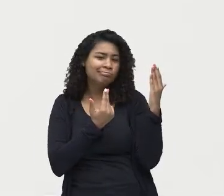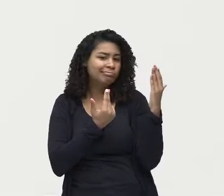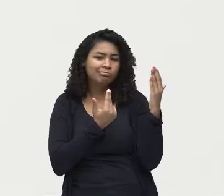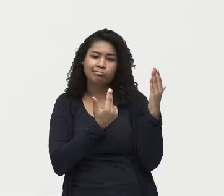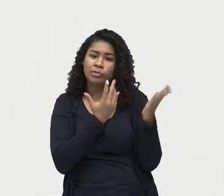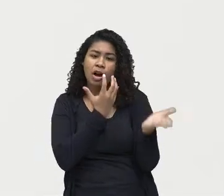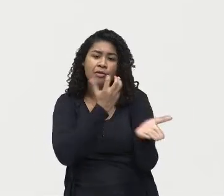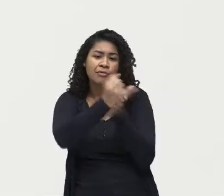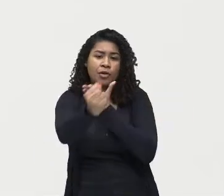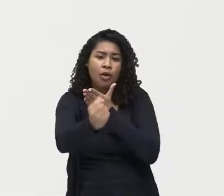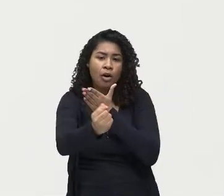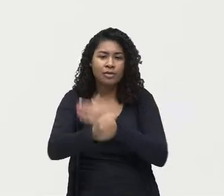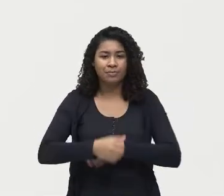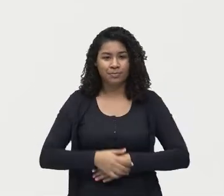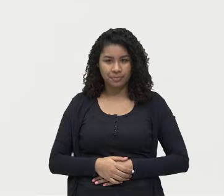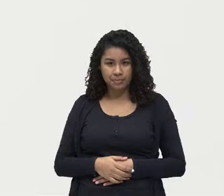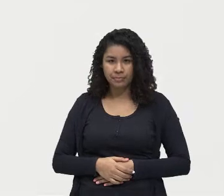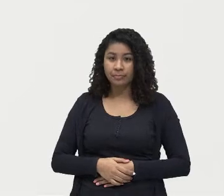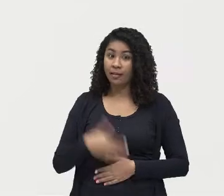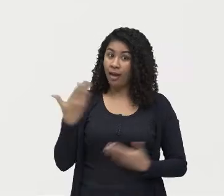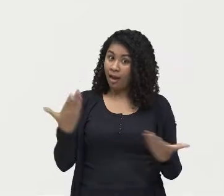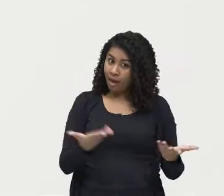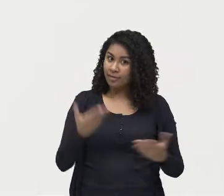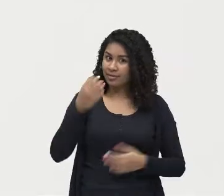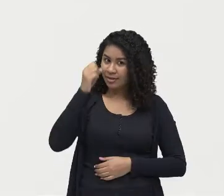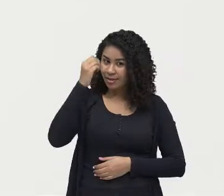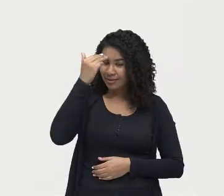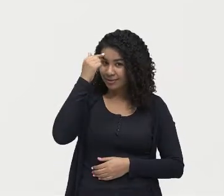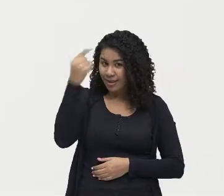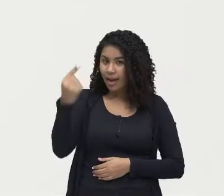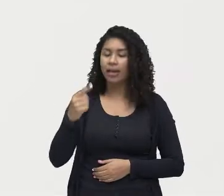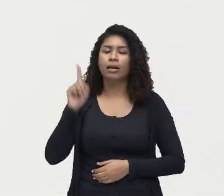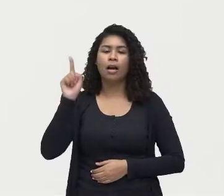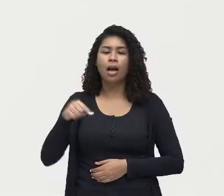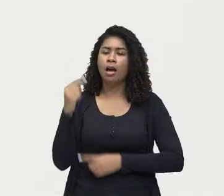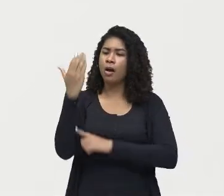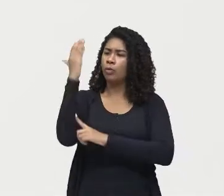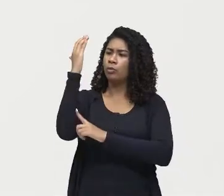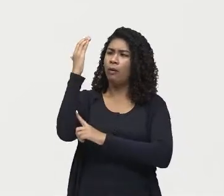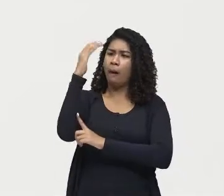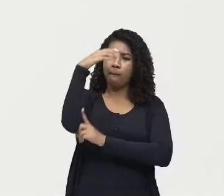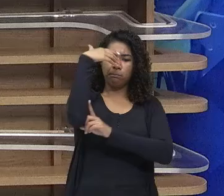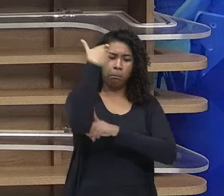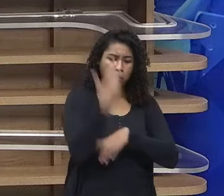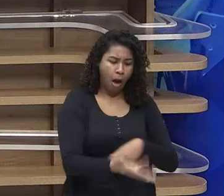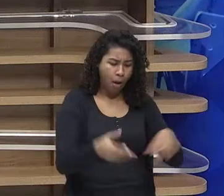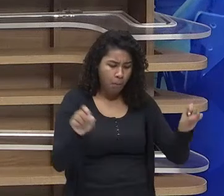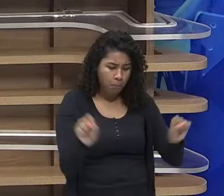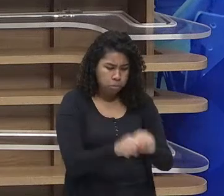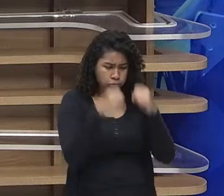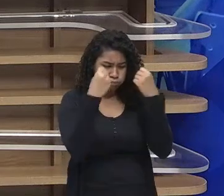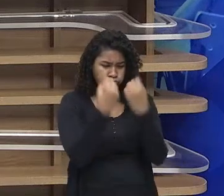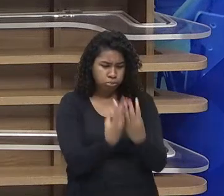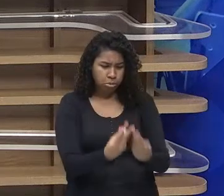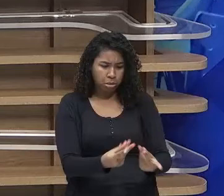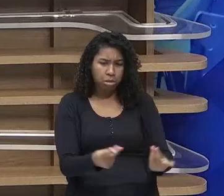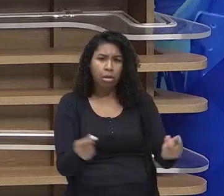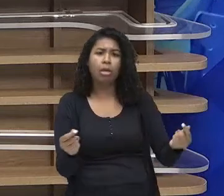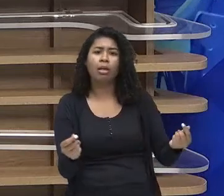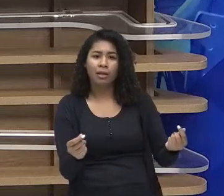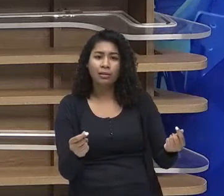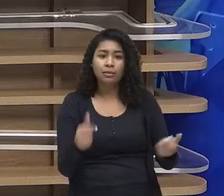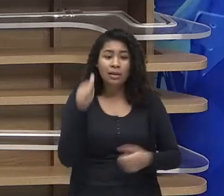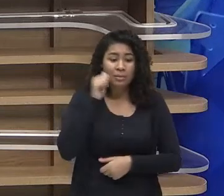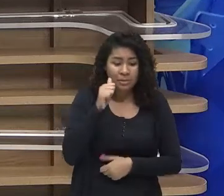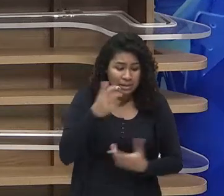quebrou, pá! Pronto, espatifou-se, não é isso? É o que é apresentado no texto. E de repente ela fica ali, ó, pensativa,